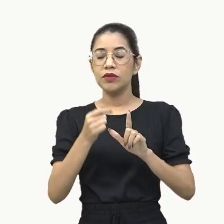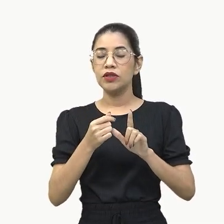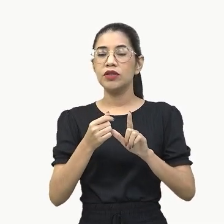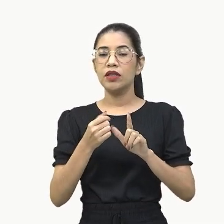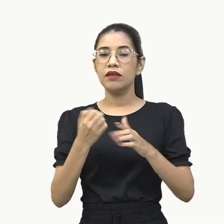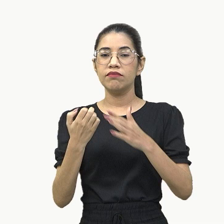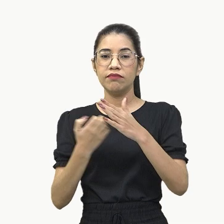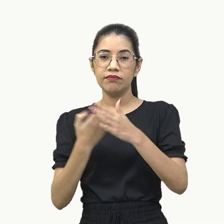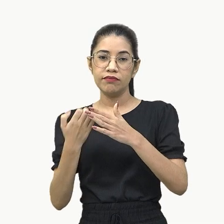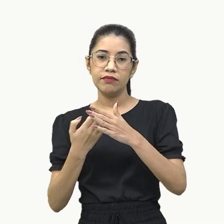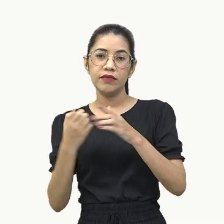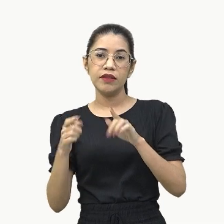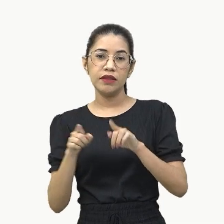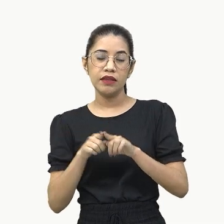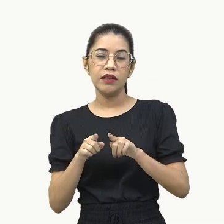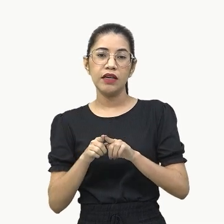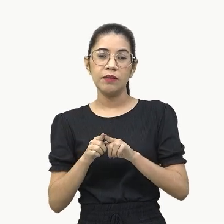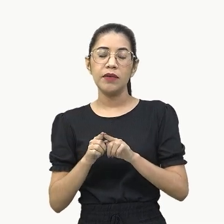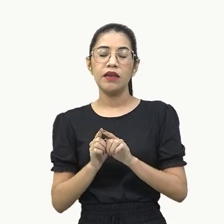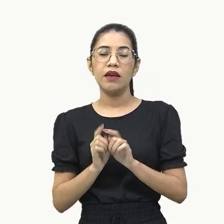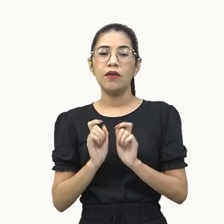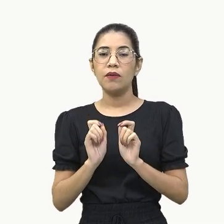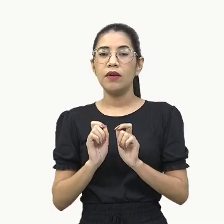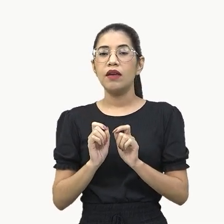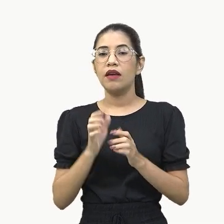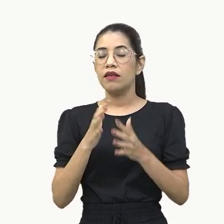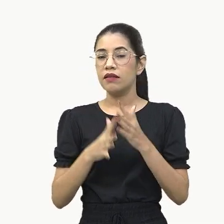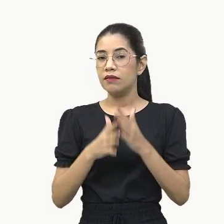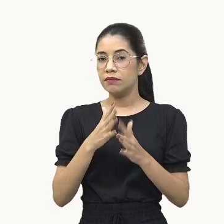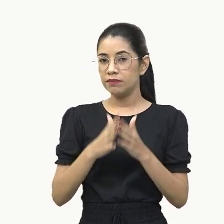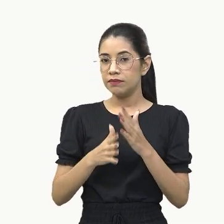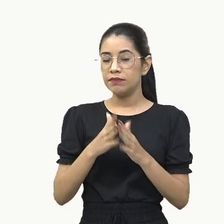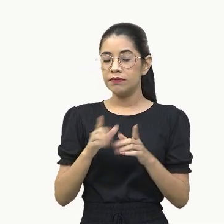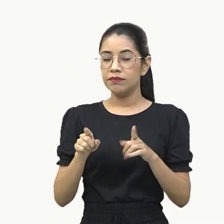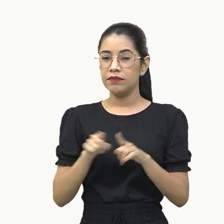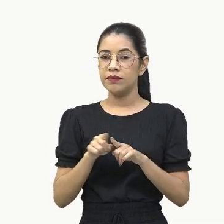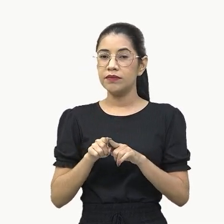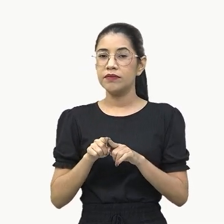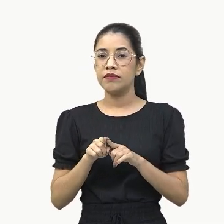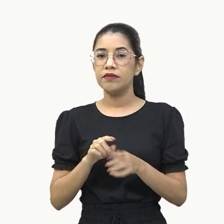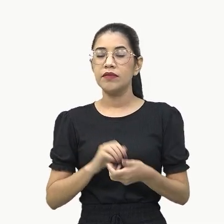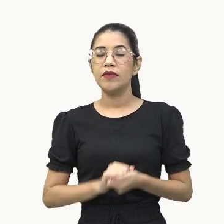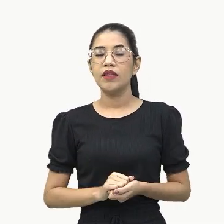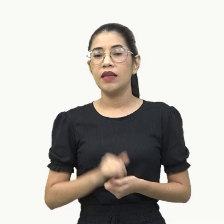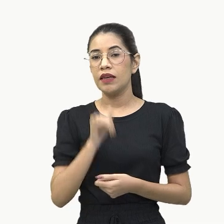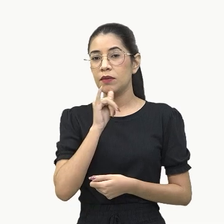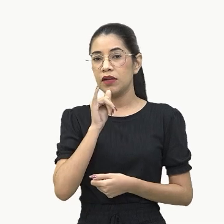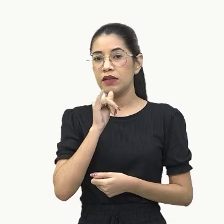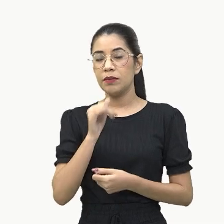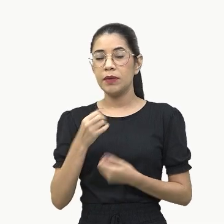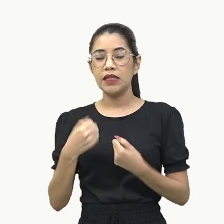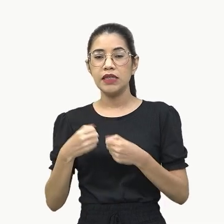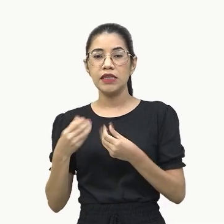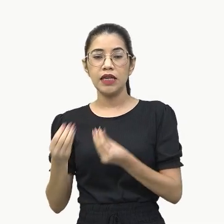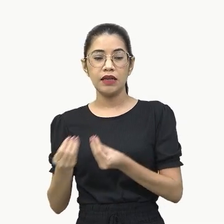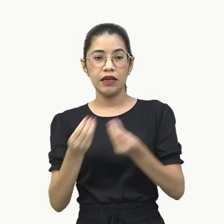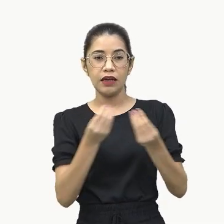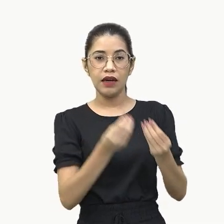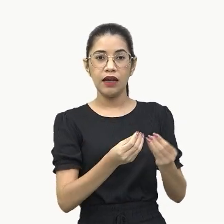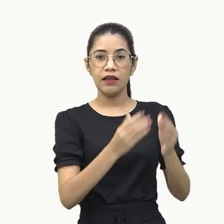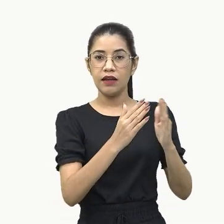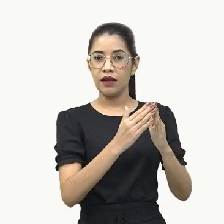empresas isso também Acaba atrapalhando né porque você tem ali uma entrega que vai ser feita por uma